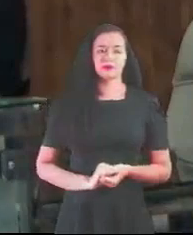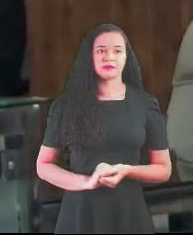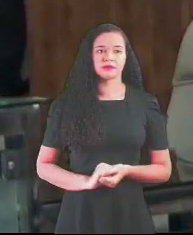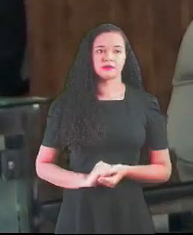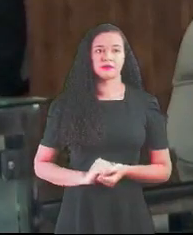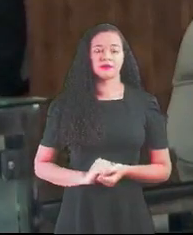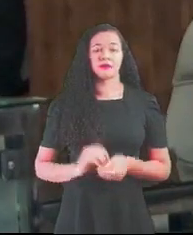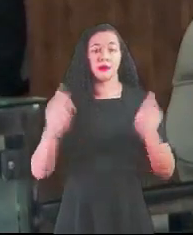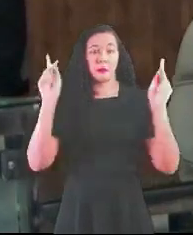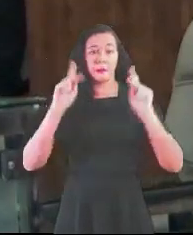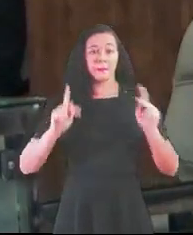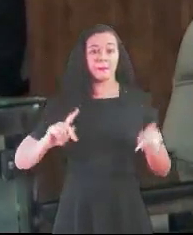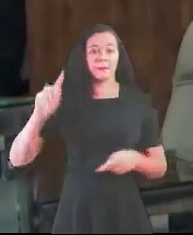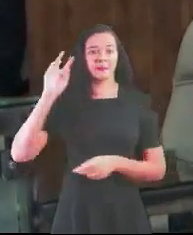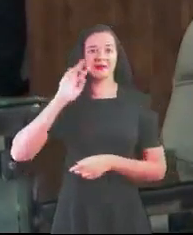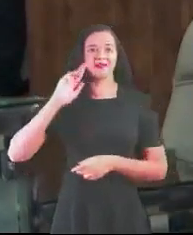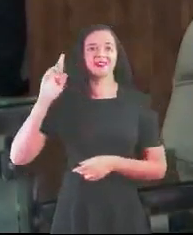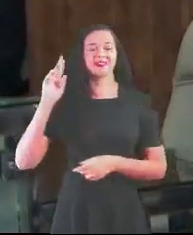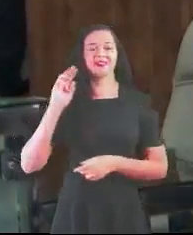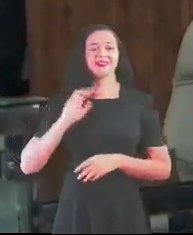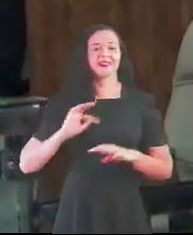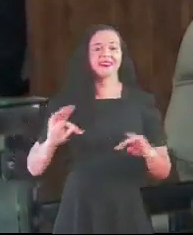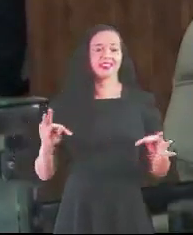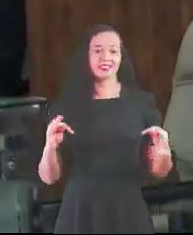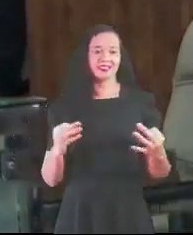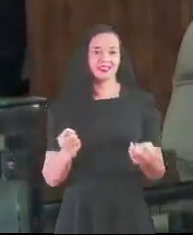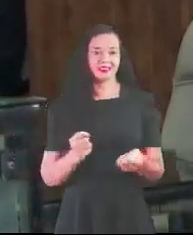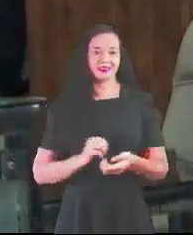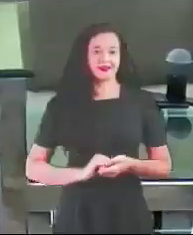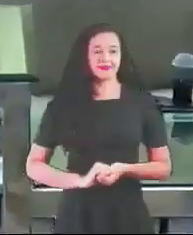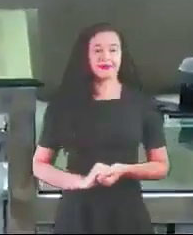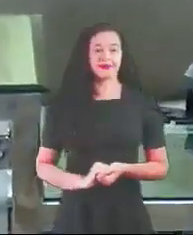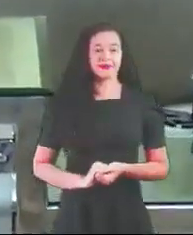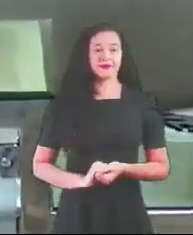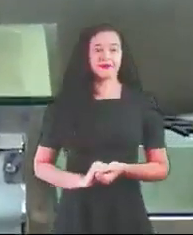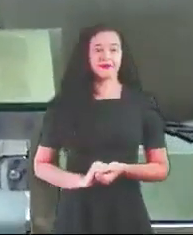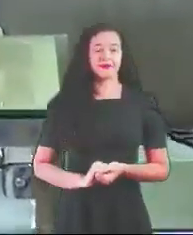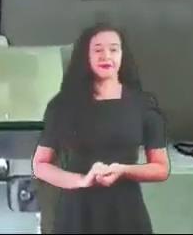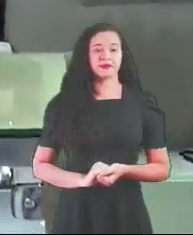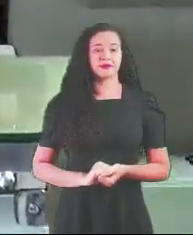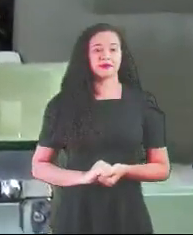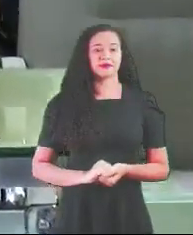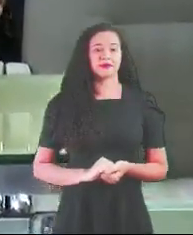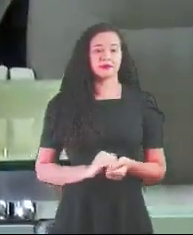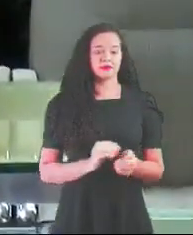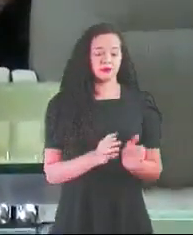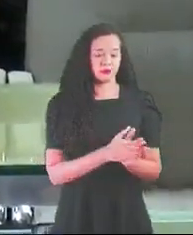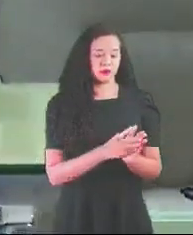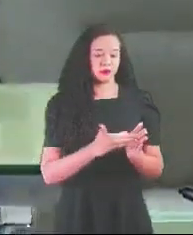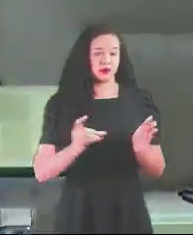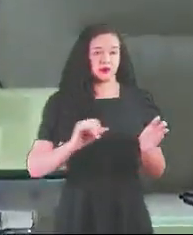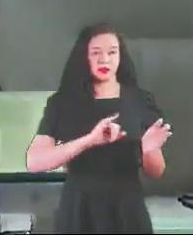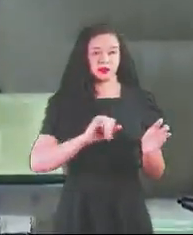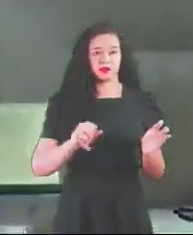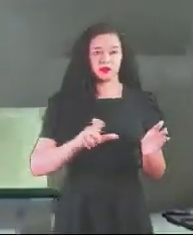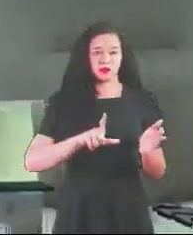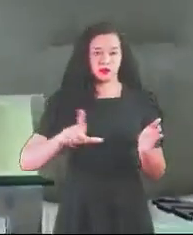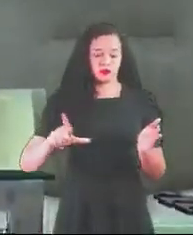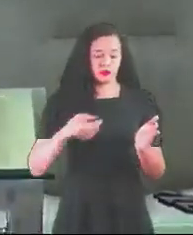Meus queridos, a paz do Senhor para todos. Amém. Livro do profeta Joel, capítulo 2,